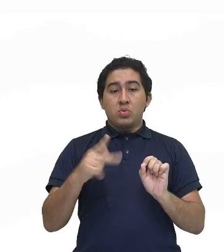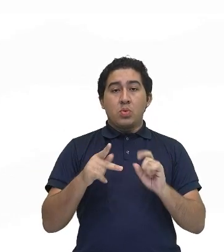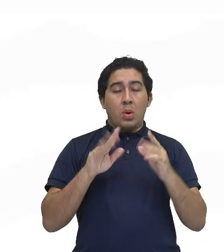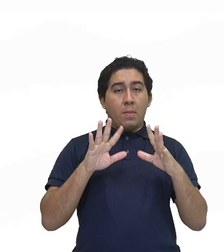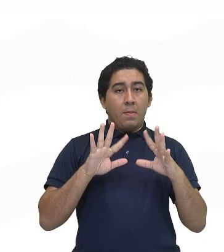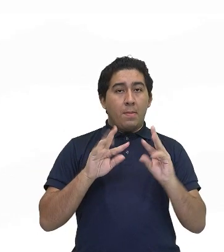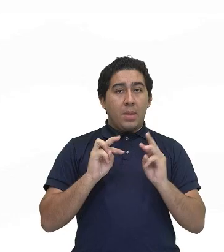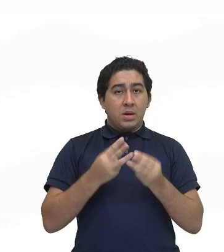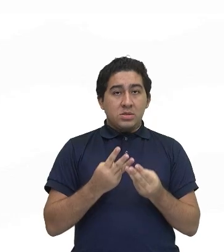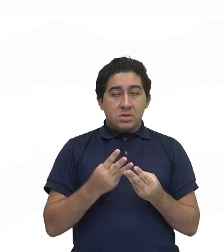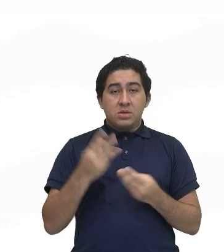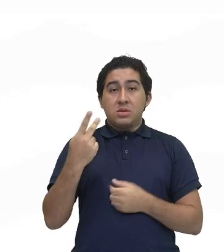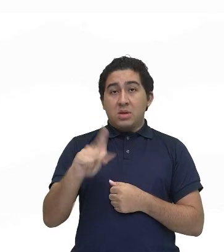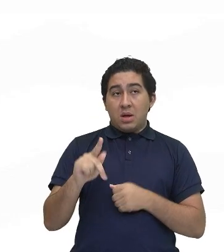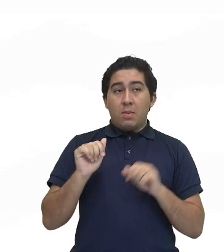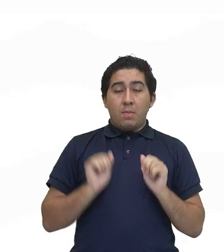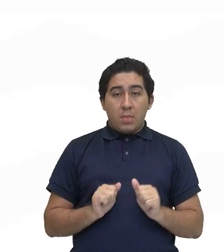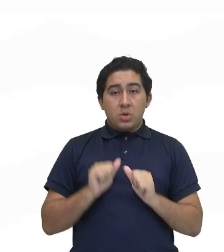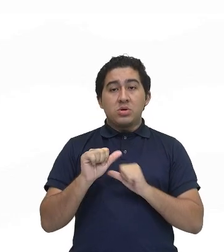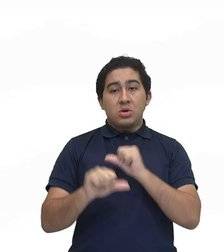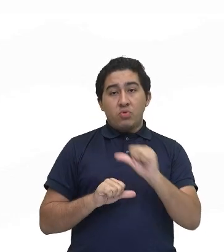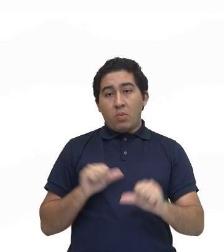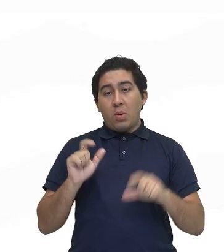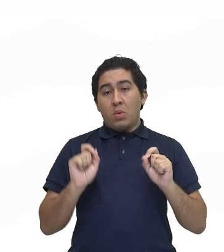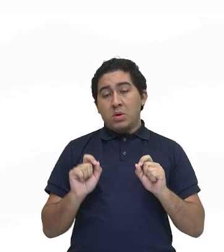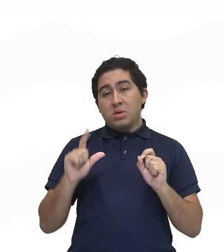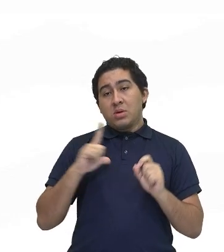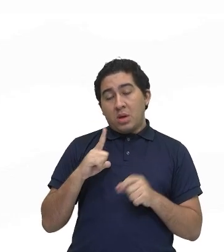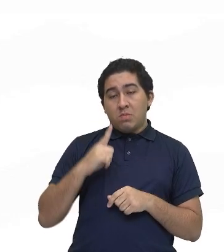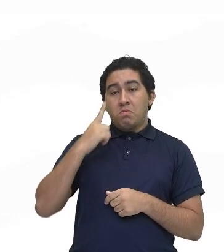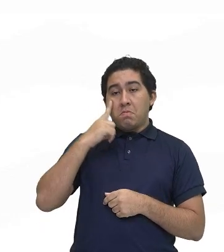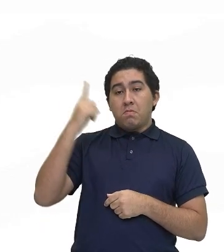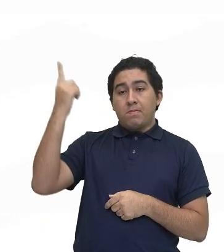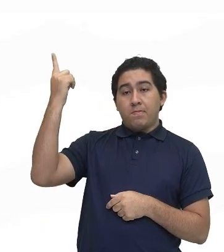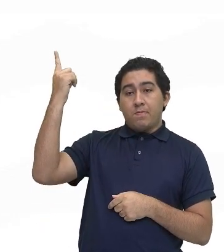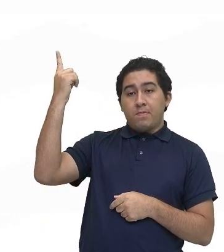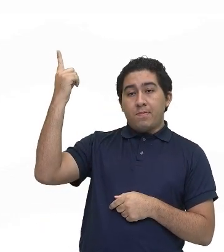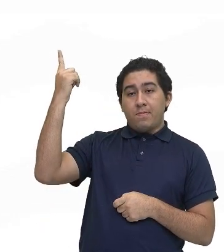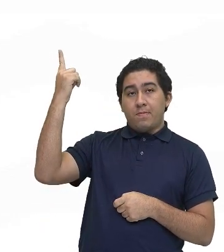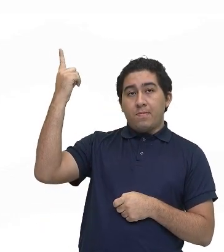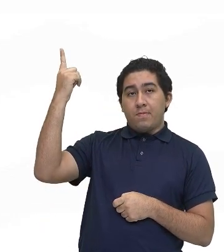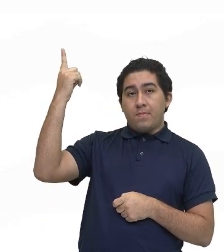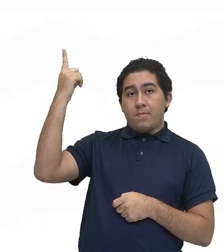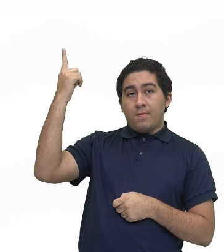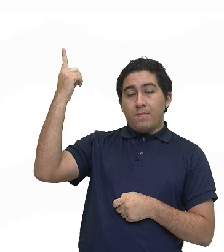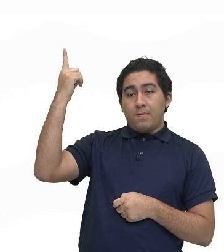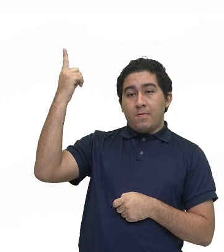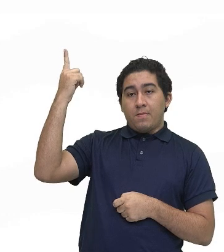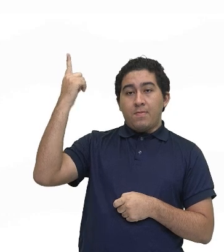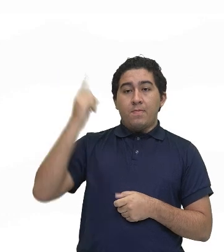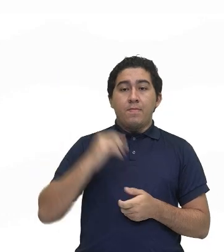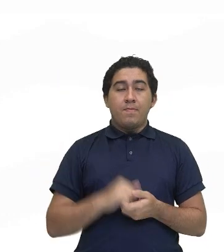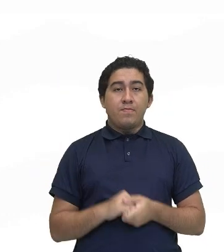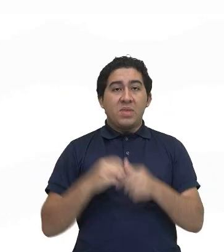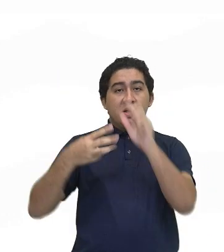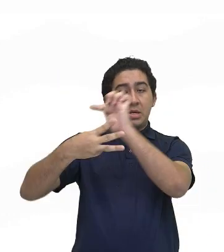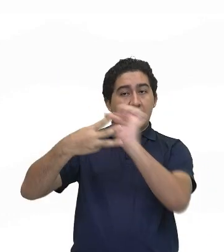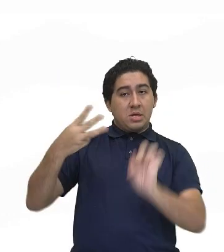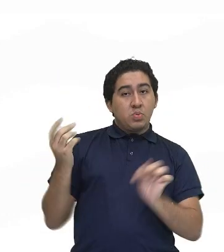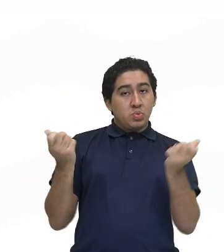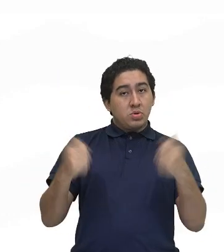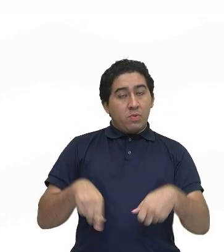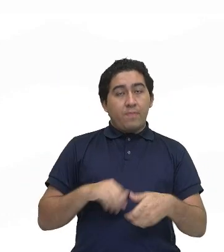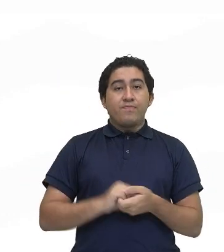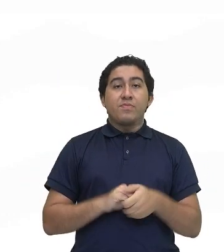da estrela, ela pode se tornar uma anã branca, uma estrela de nêutrons ou um buraco negro. Então, vejam aí